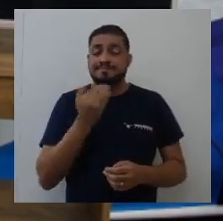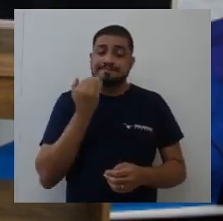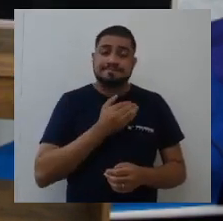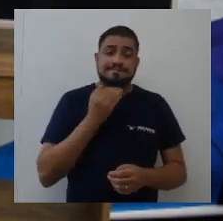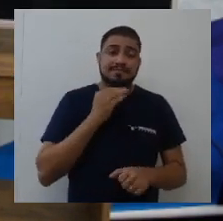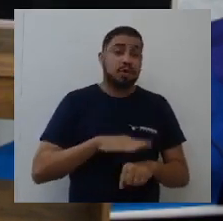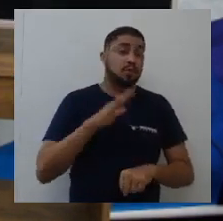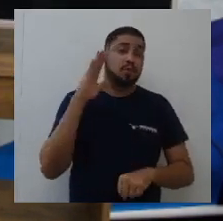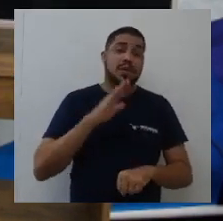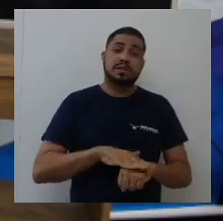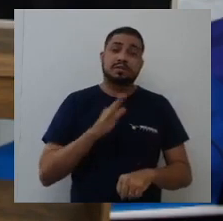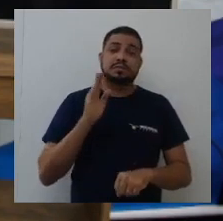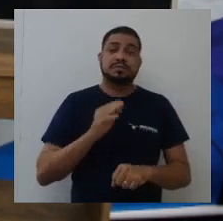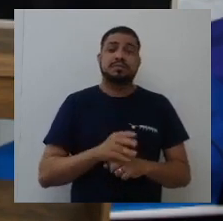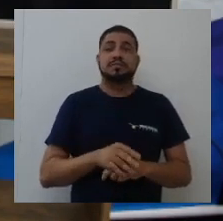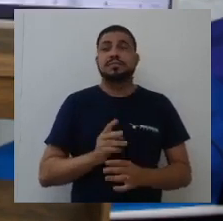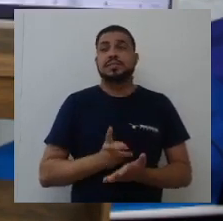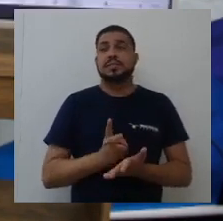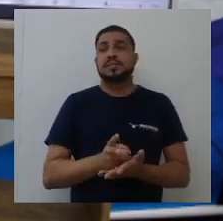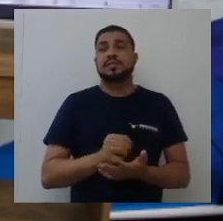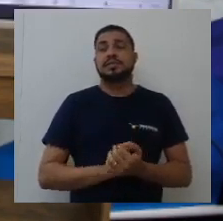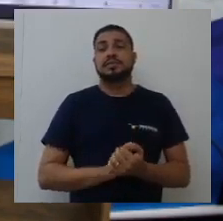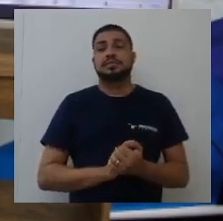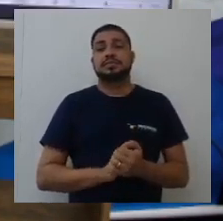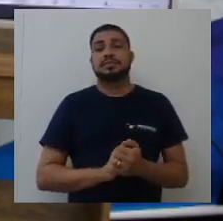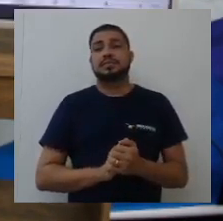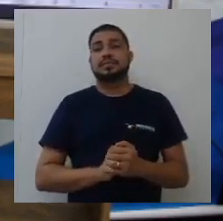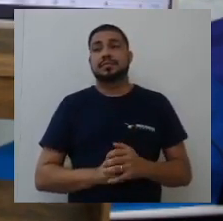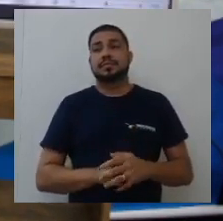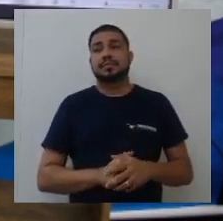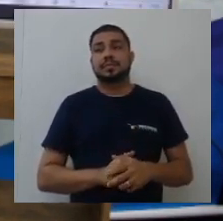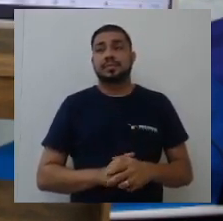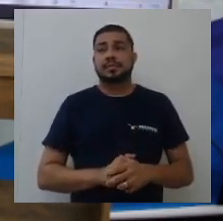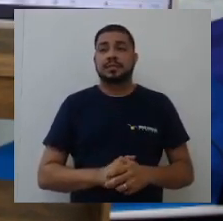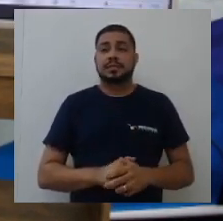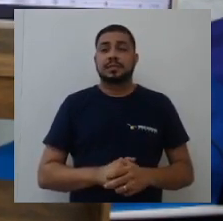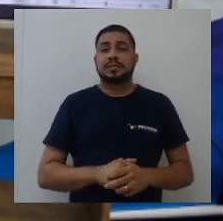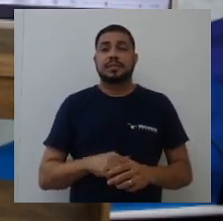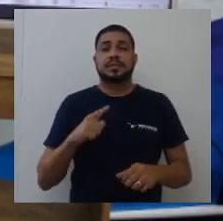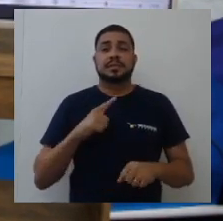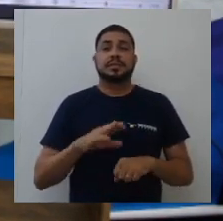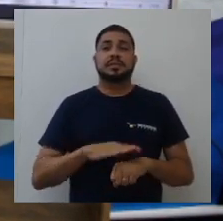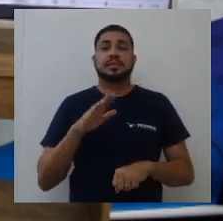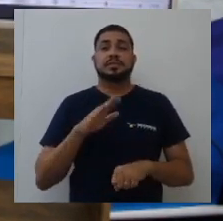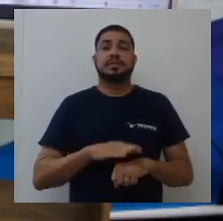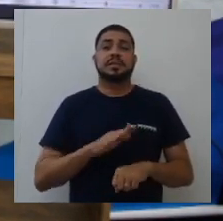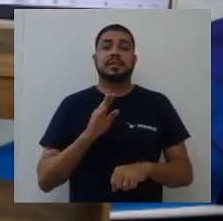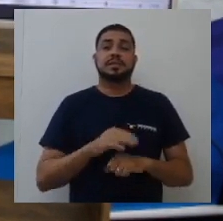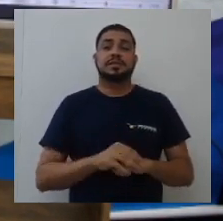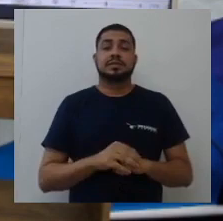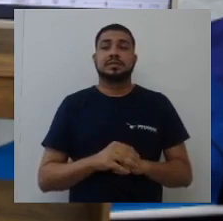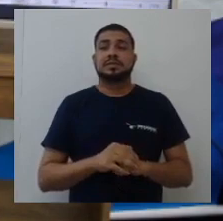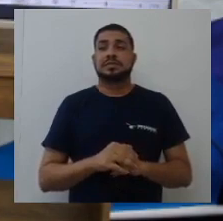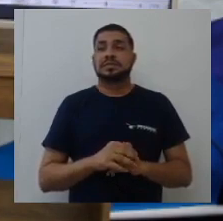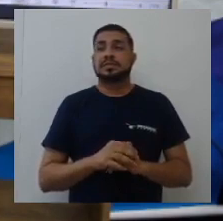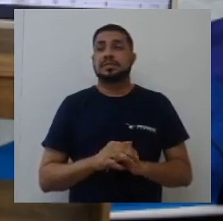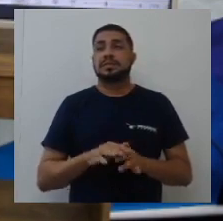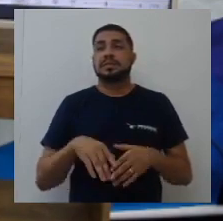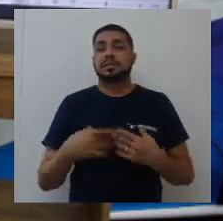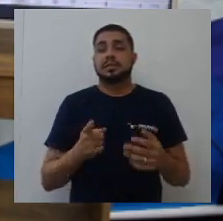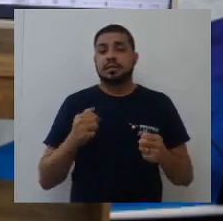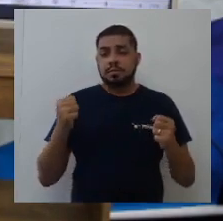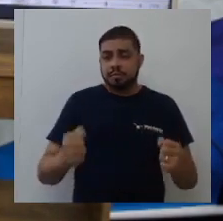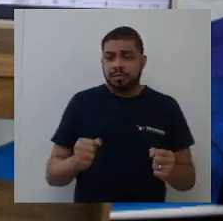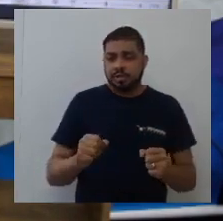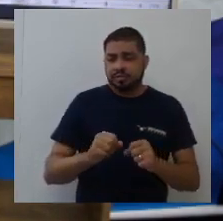automático aqui, ó. Manter. Está indo automático. E tá, não tá? Então, tu pode